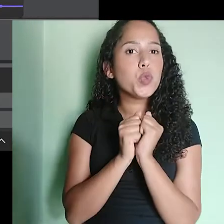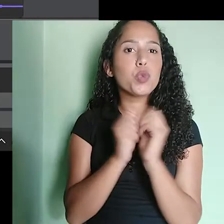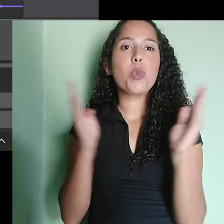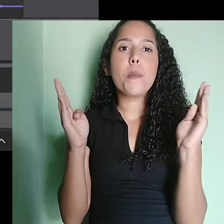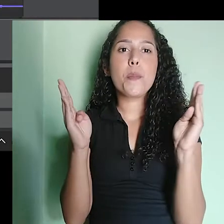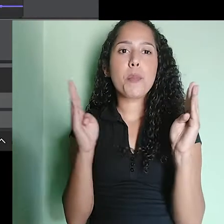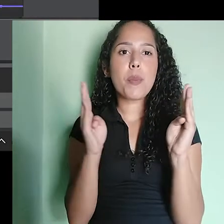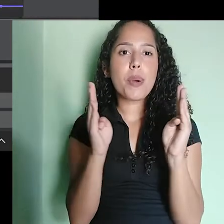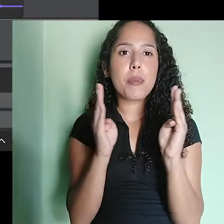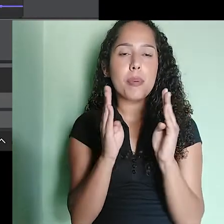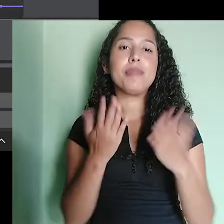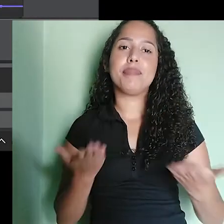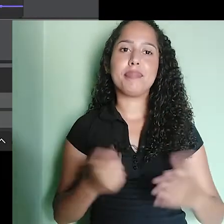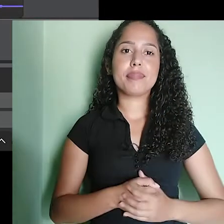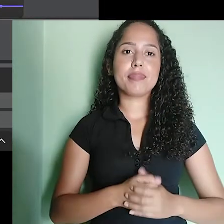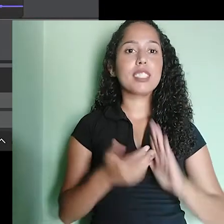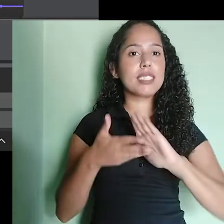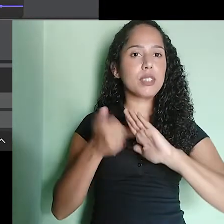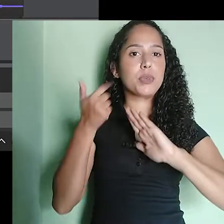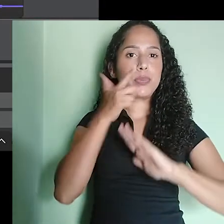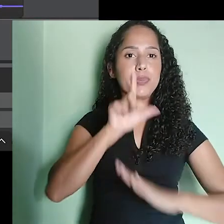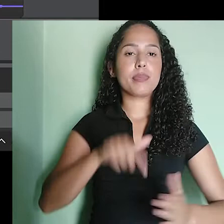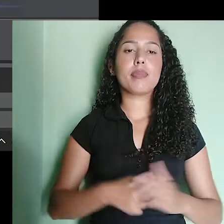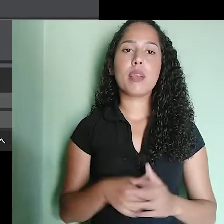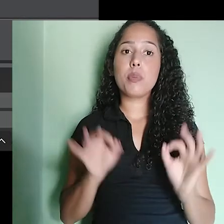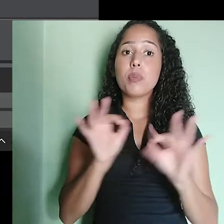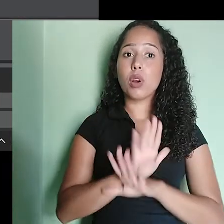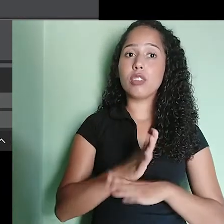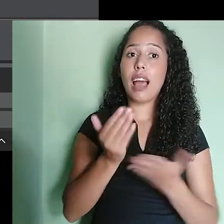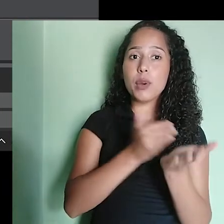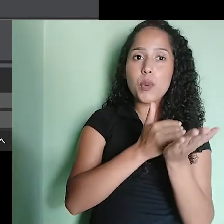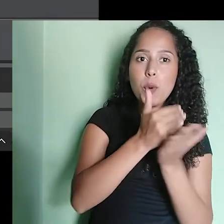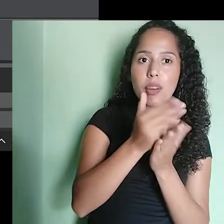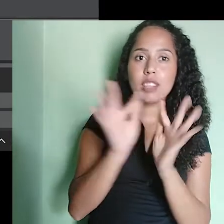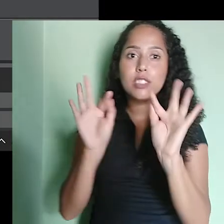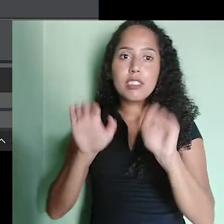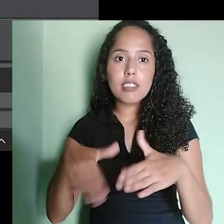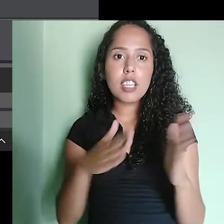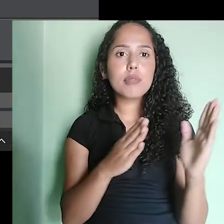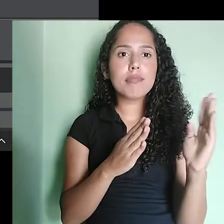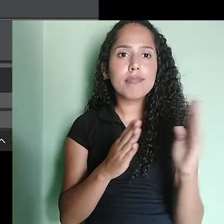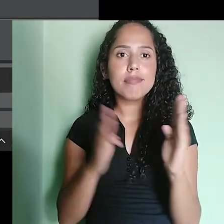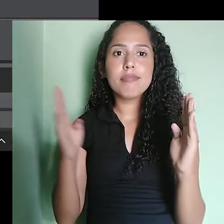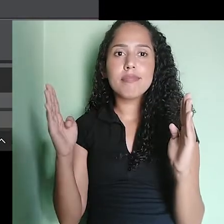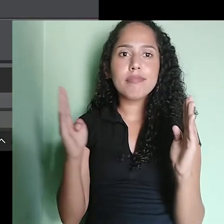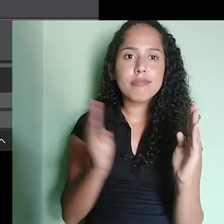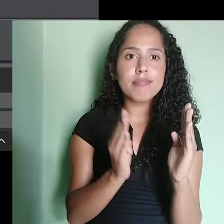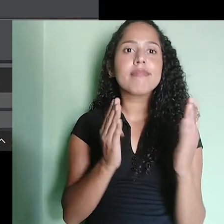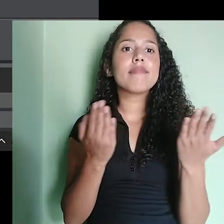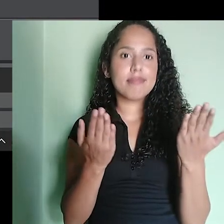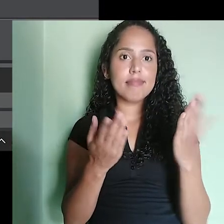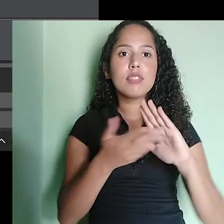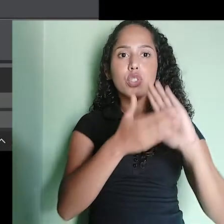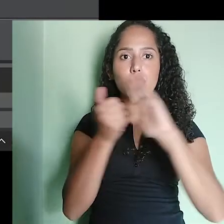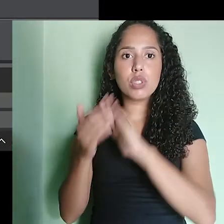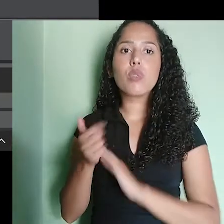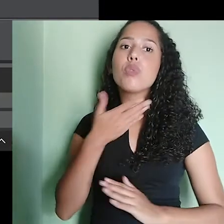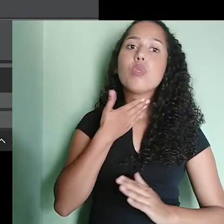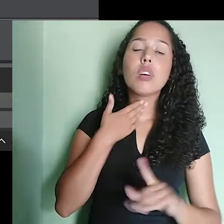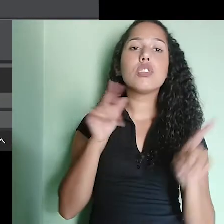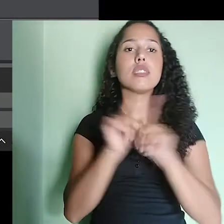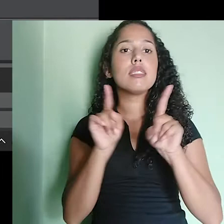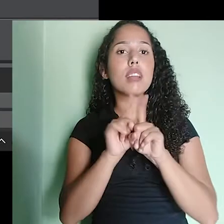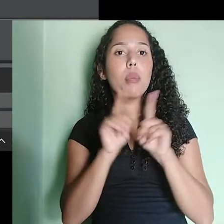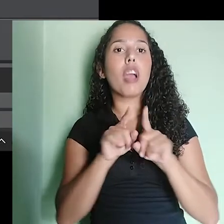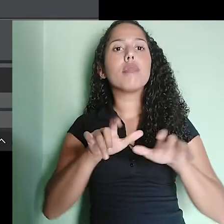tiro. Aqui, pronto. Então, aí eu cortei o início e o fim do vocal e dos instrumentos, né? Mas